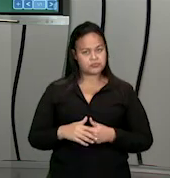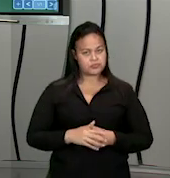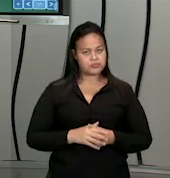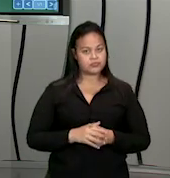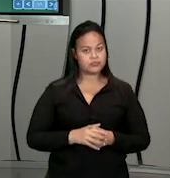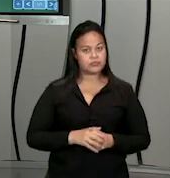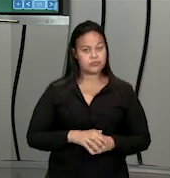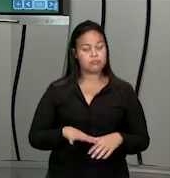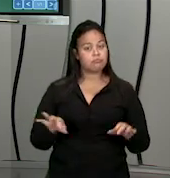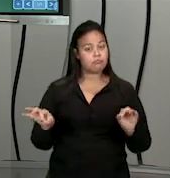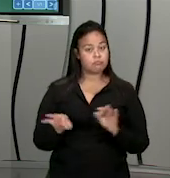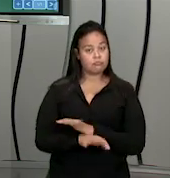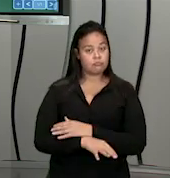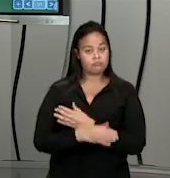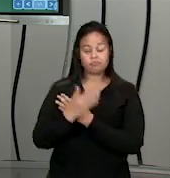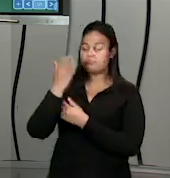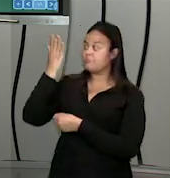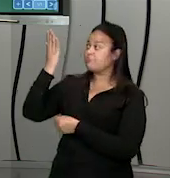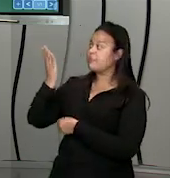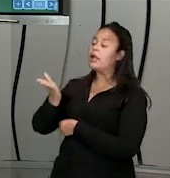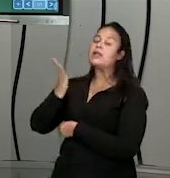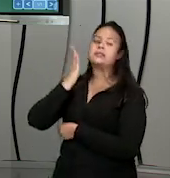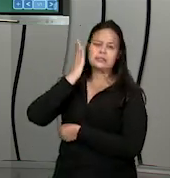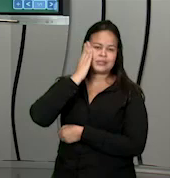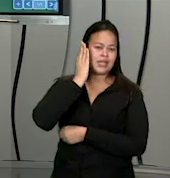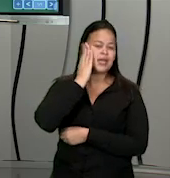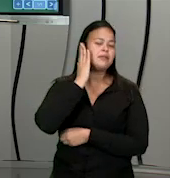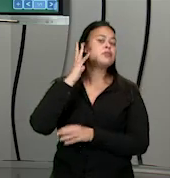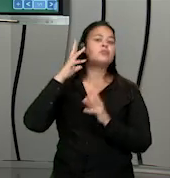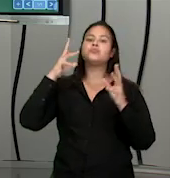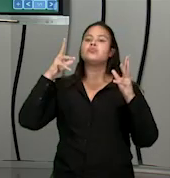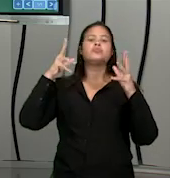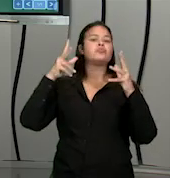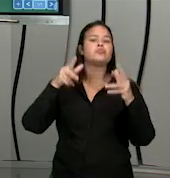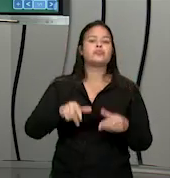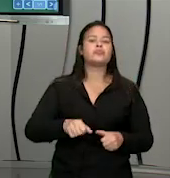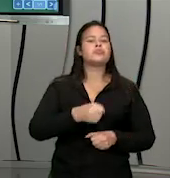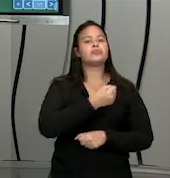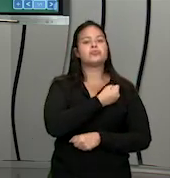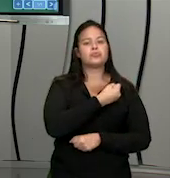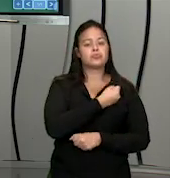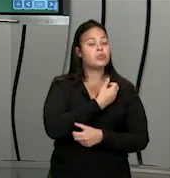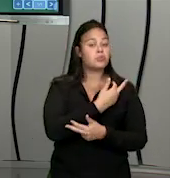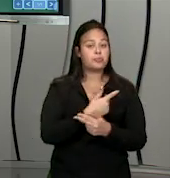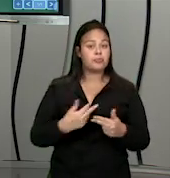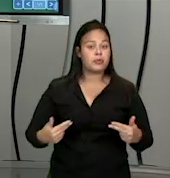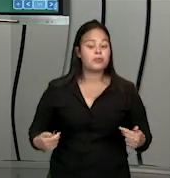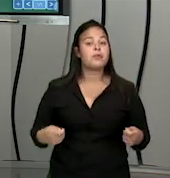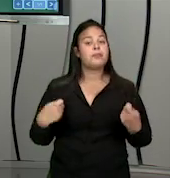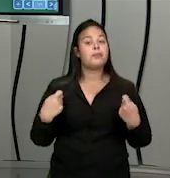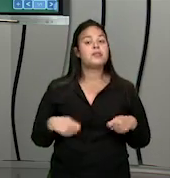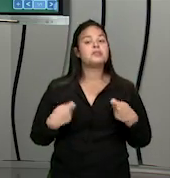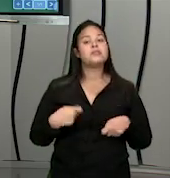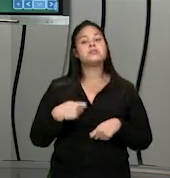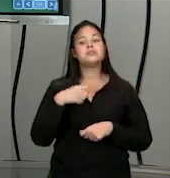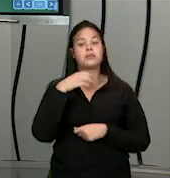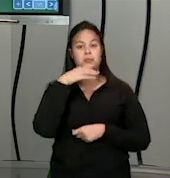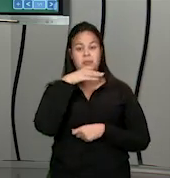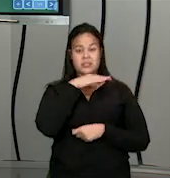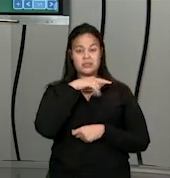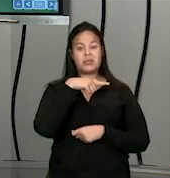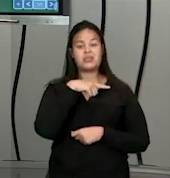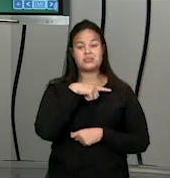Feito isso, você praticamente já sabe todos esses valores aqui. Basta então que você perceba se